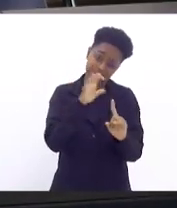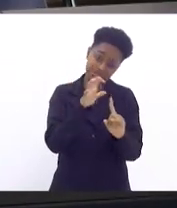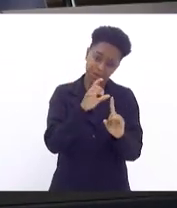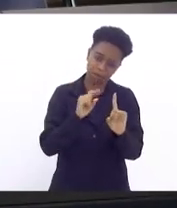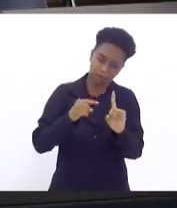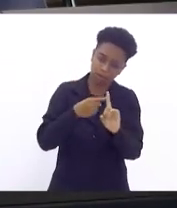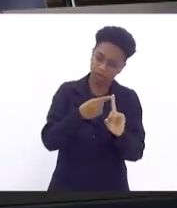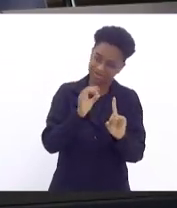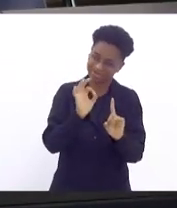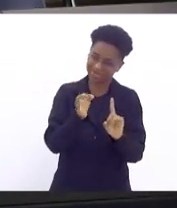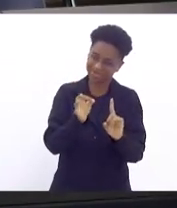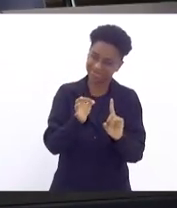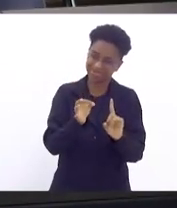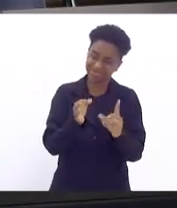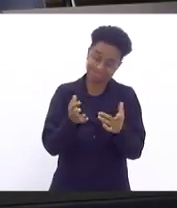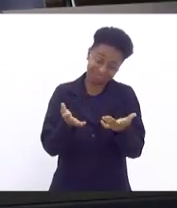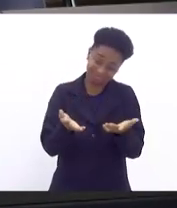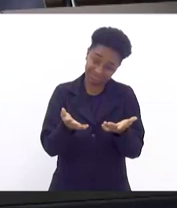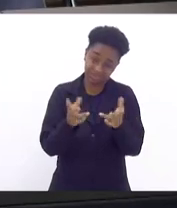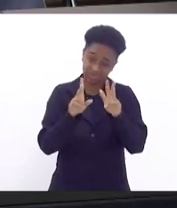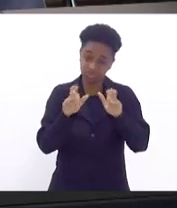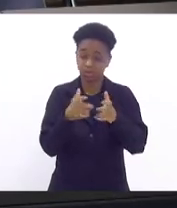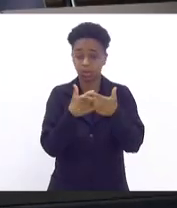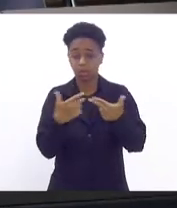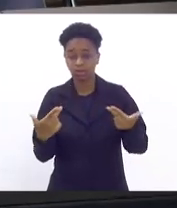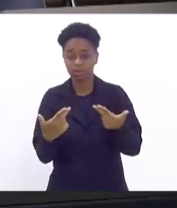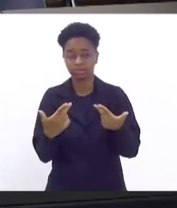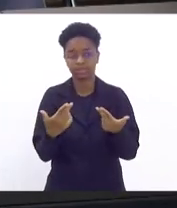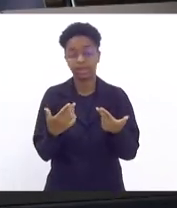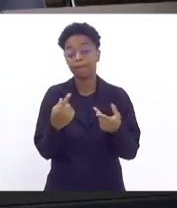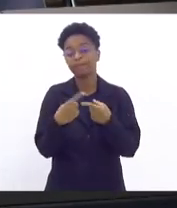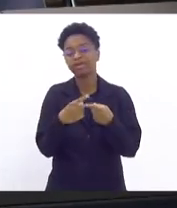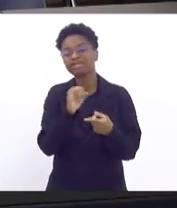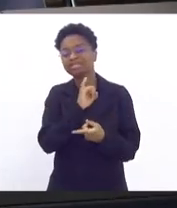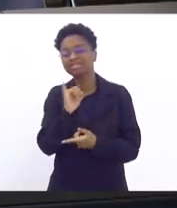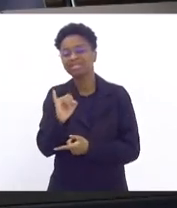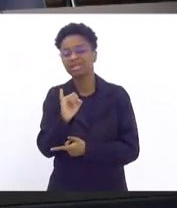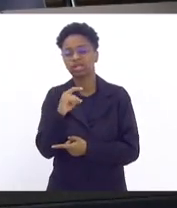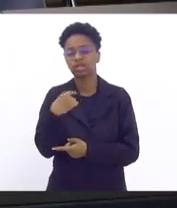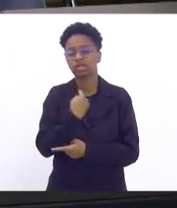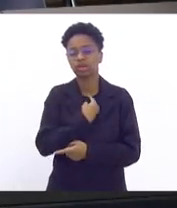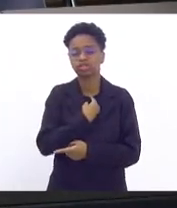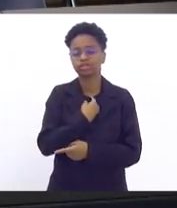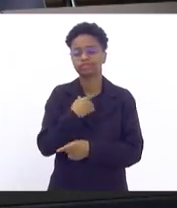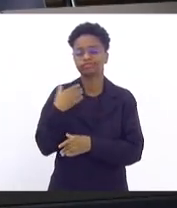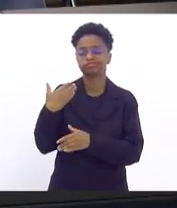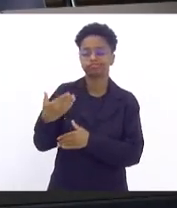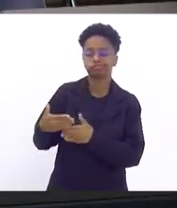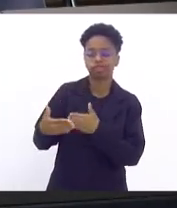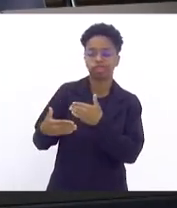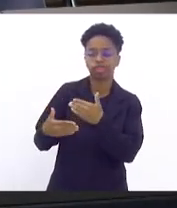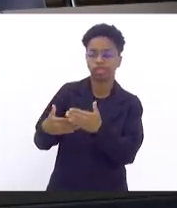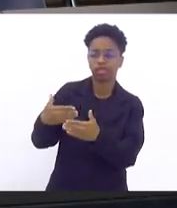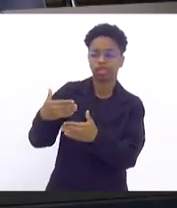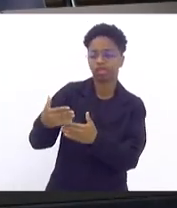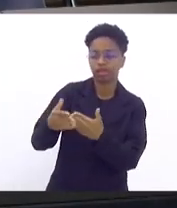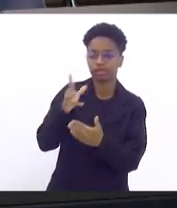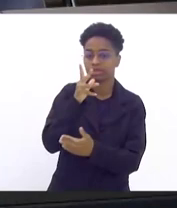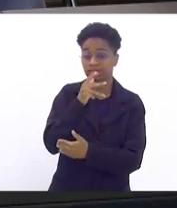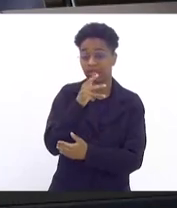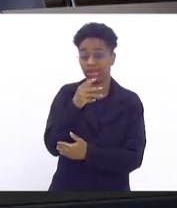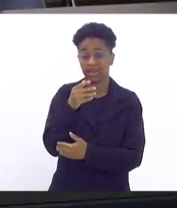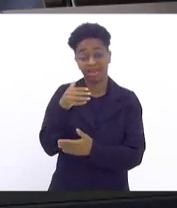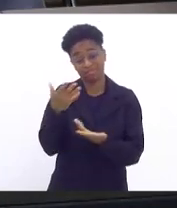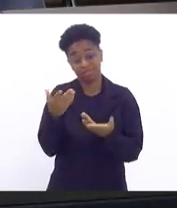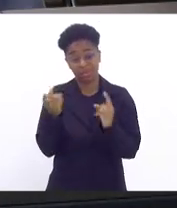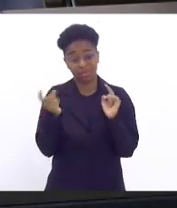sobre as condições que que também porque se a gente for andar pelo passo do marlento Então em vez de votar 70